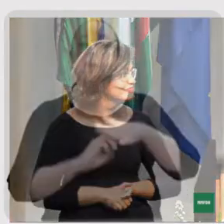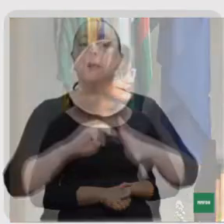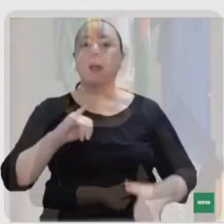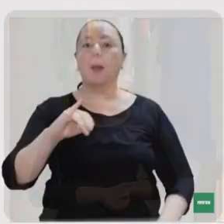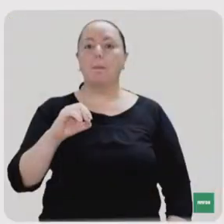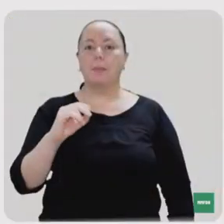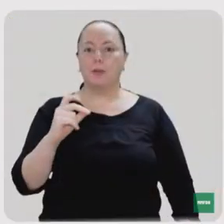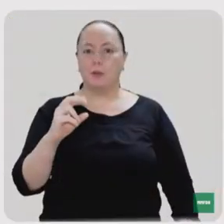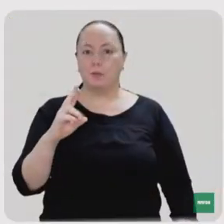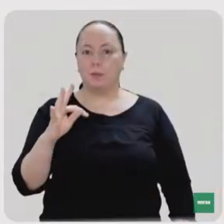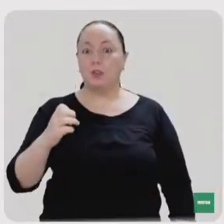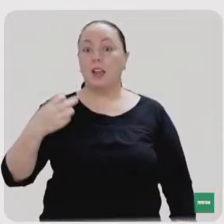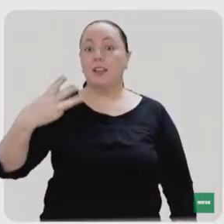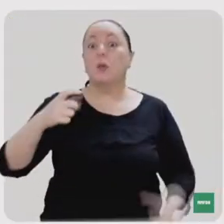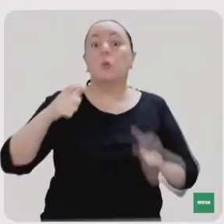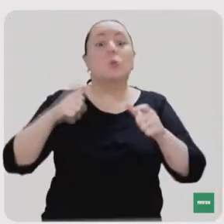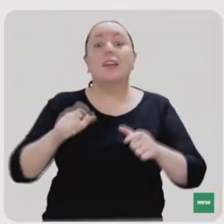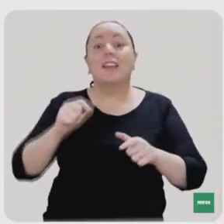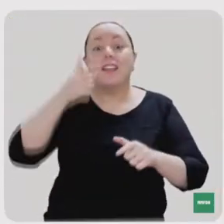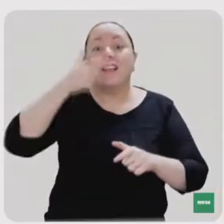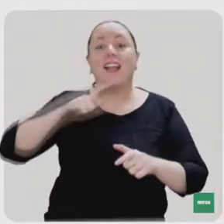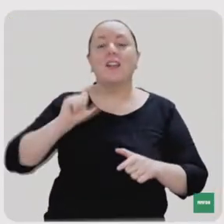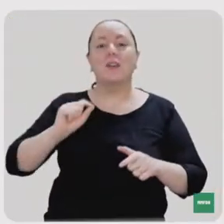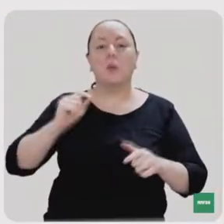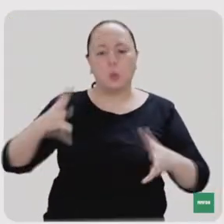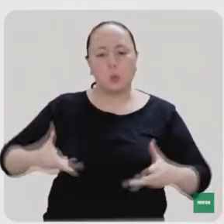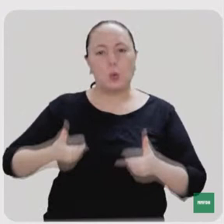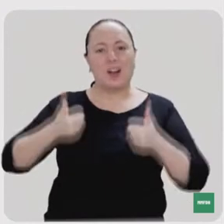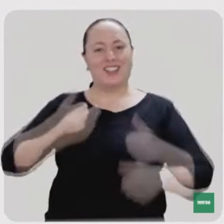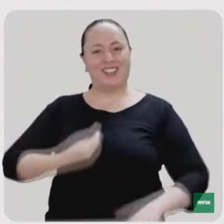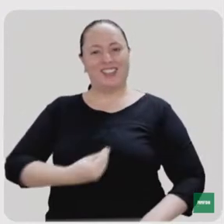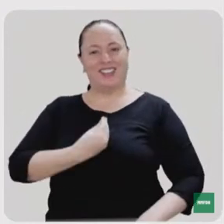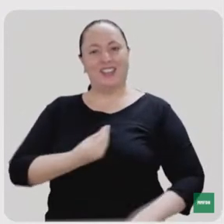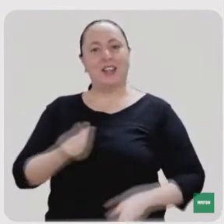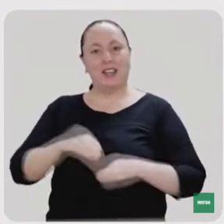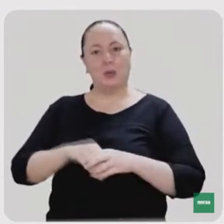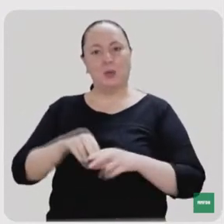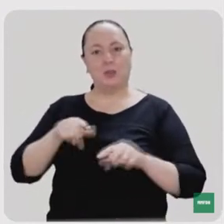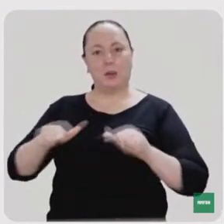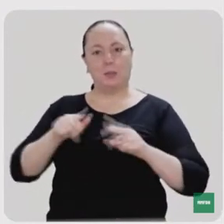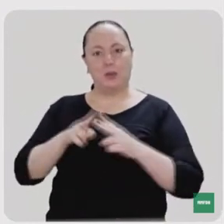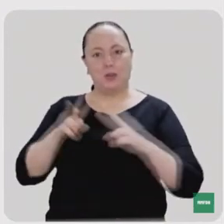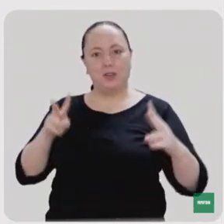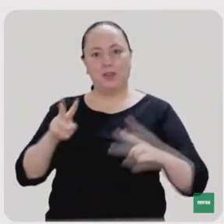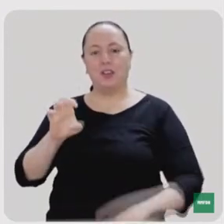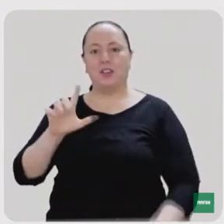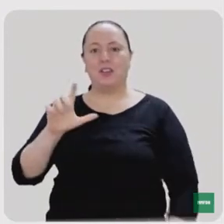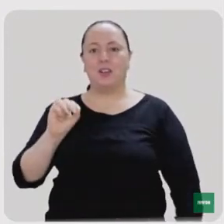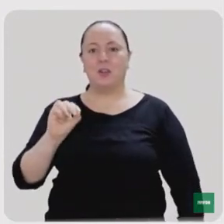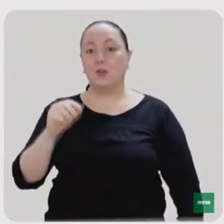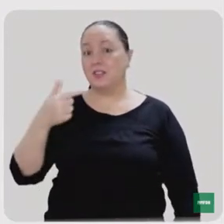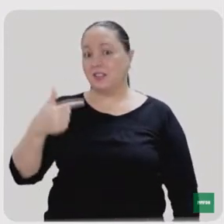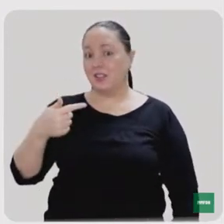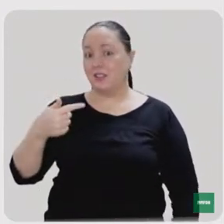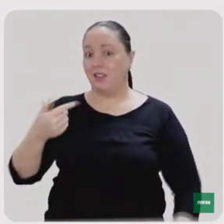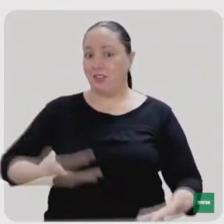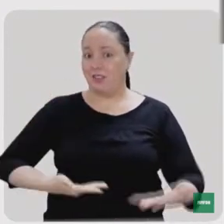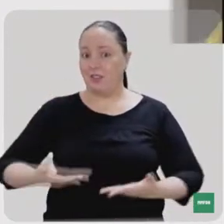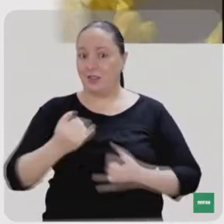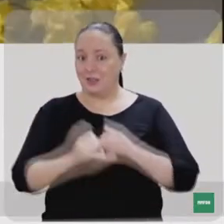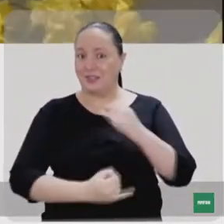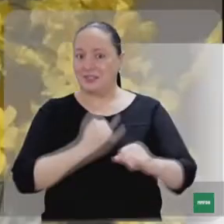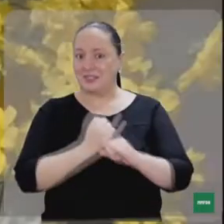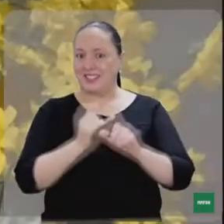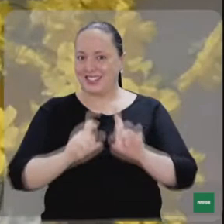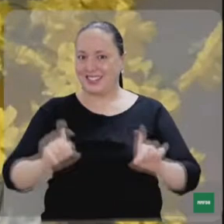porte. Terceiro lugar. Qualidade de vida no trabalho remoto. Elo 7 Serviços de